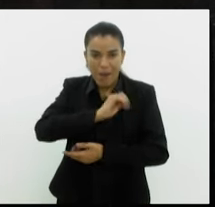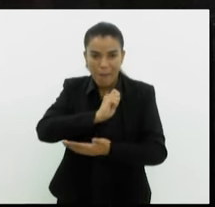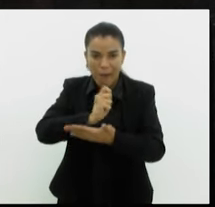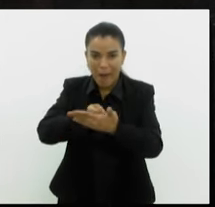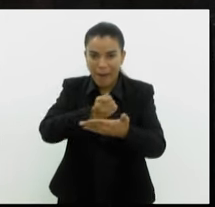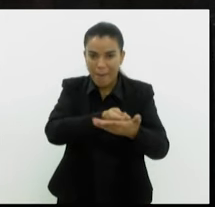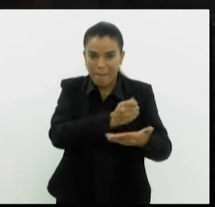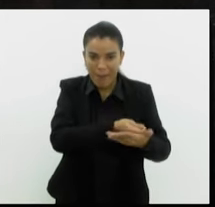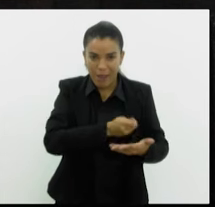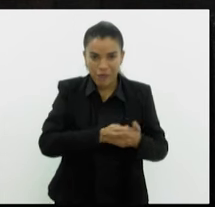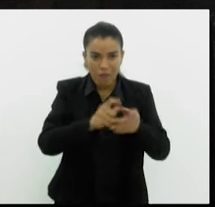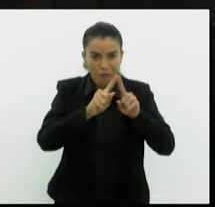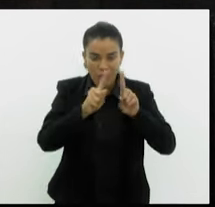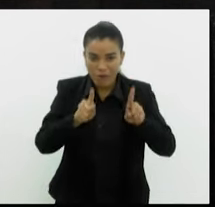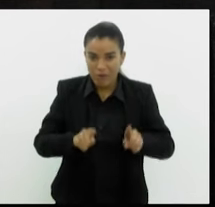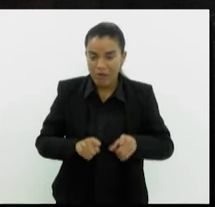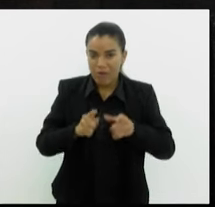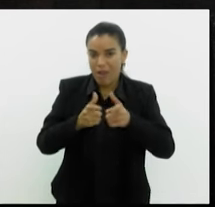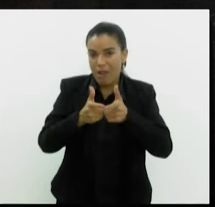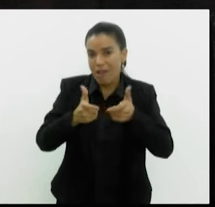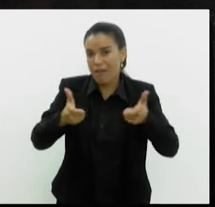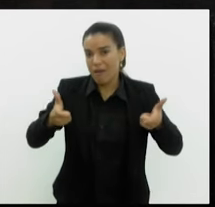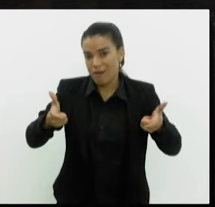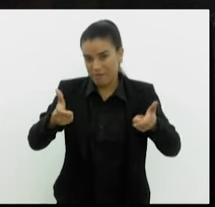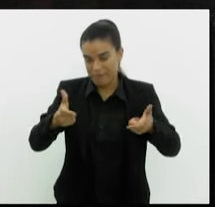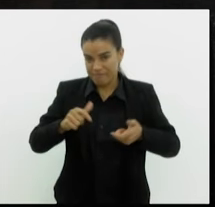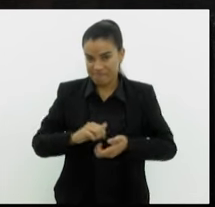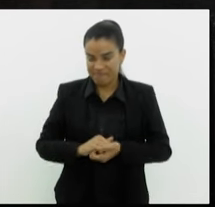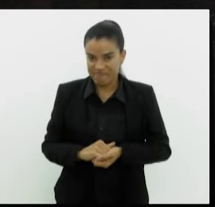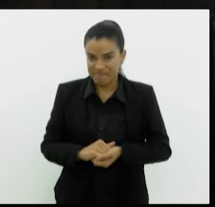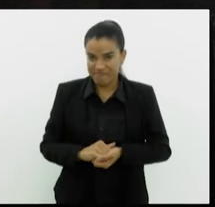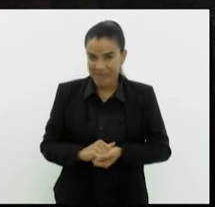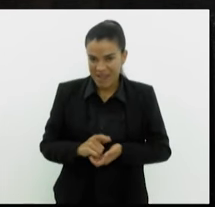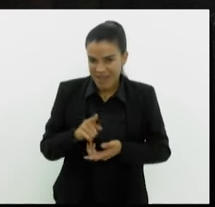cresceu. Como fosse possível